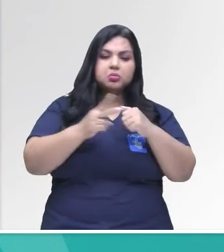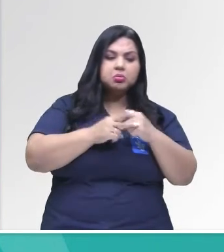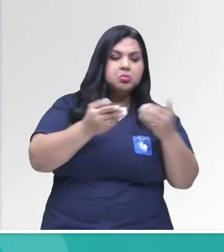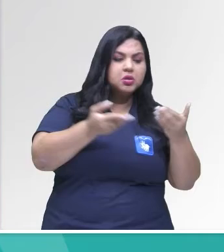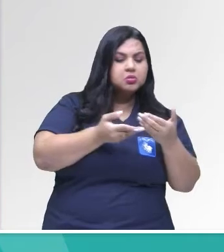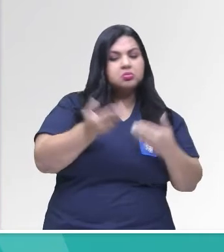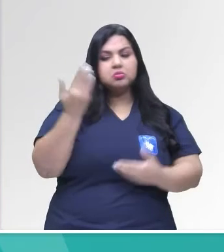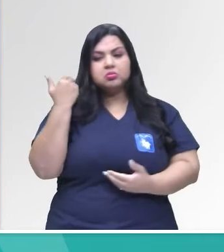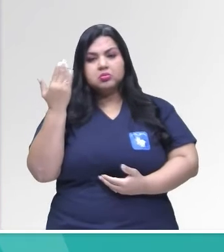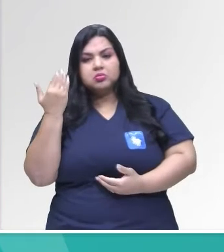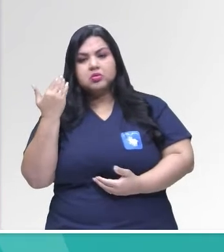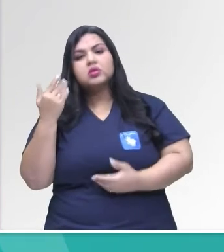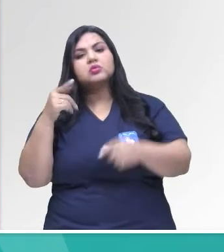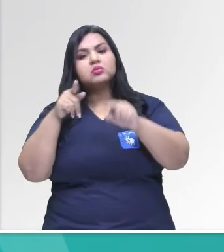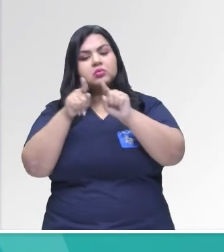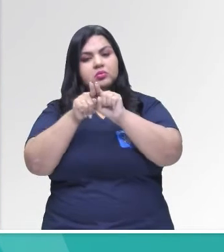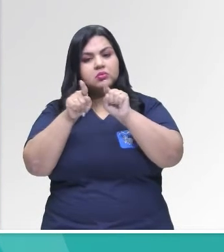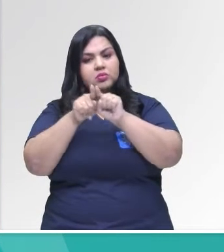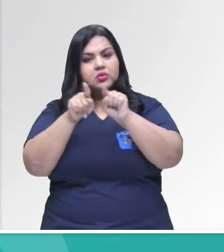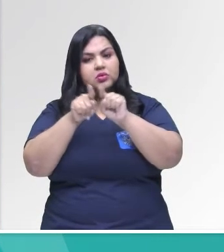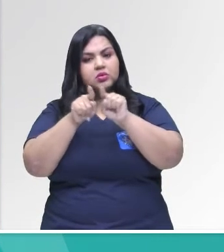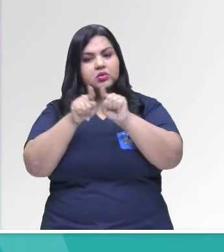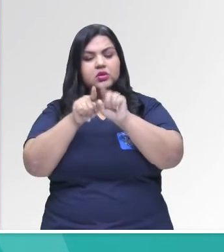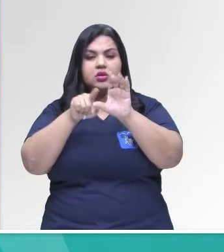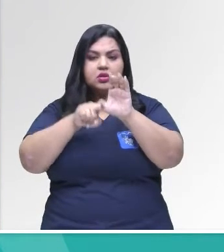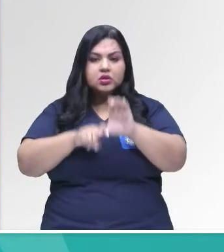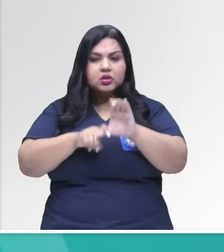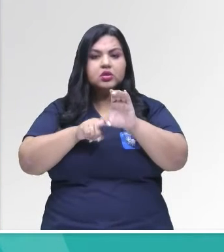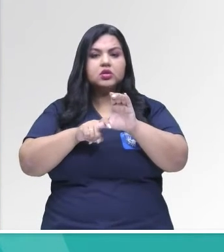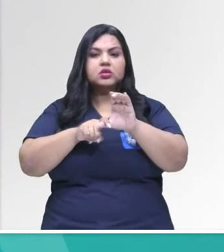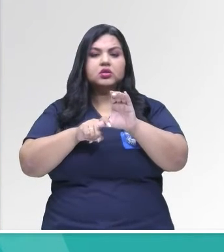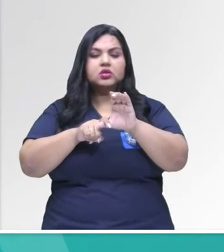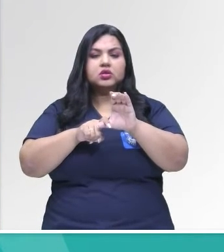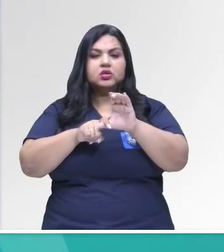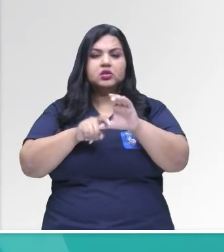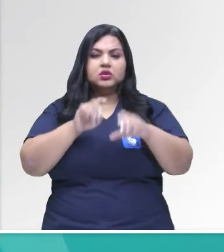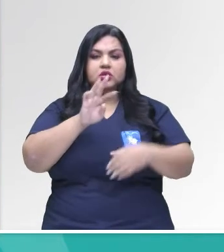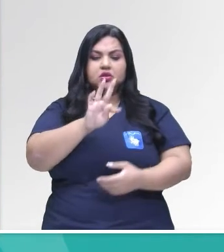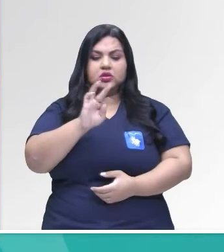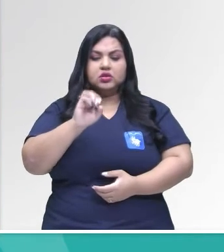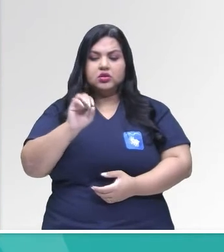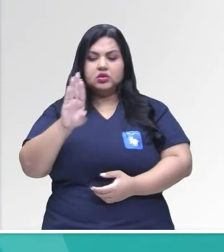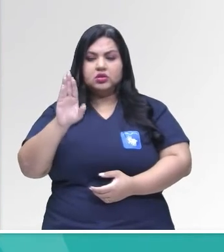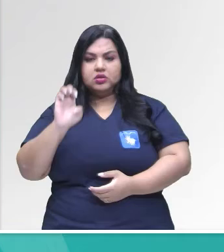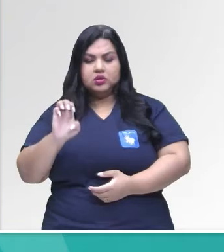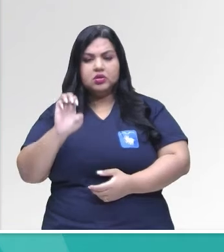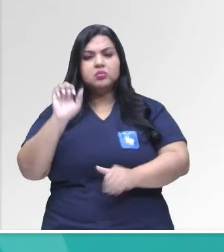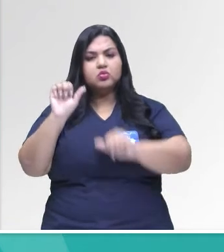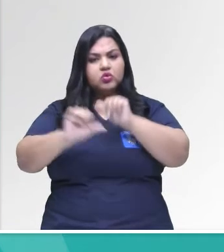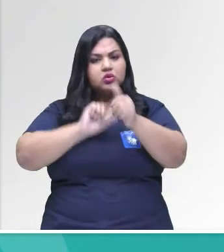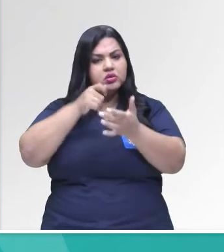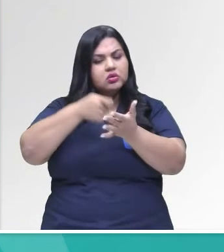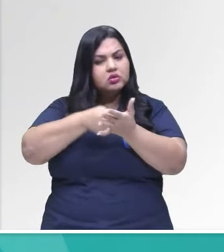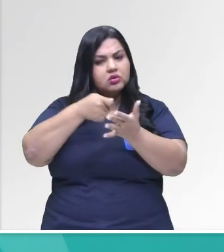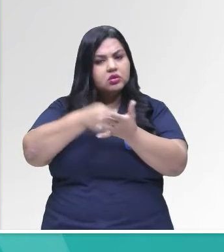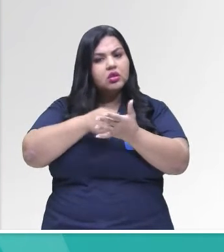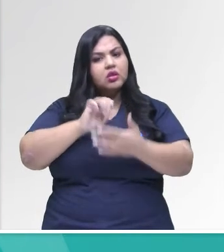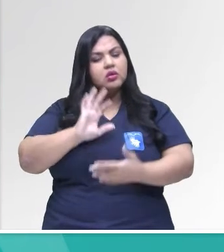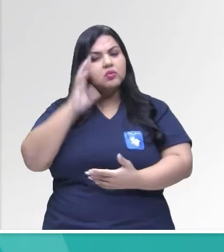no passado, também, dependendo, aqui no caso do to be, existe essa mudança. Então é importante que